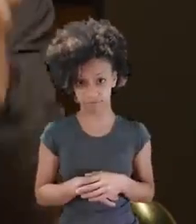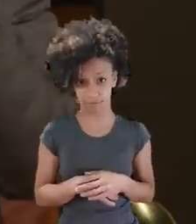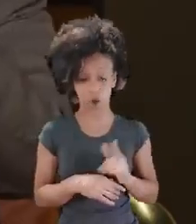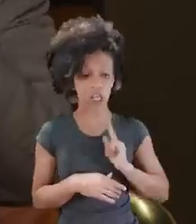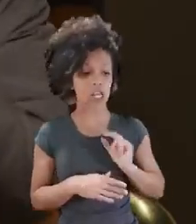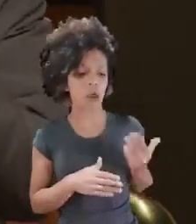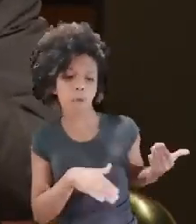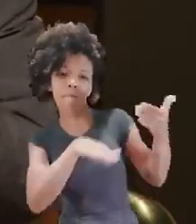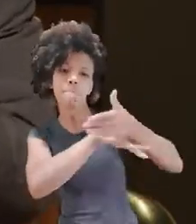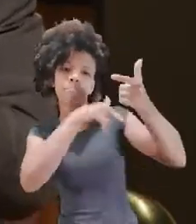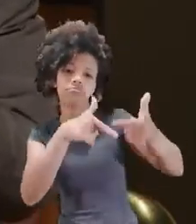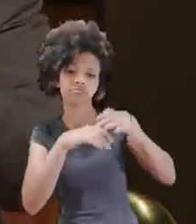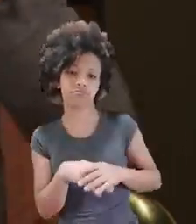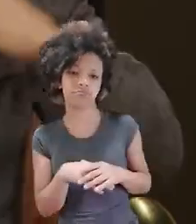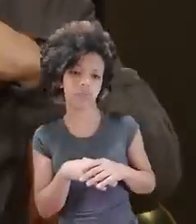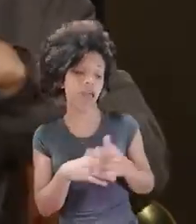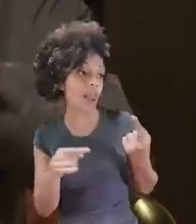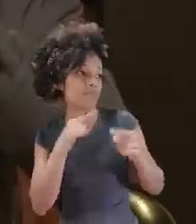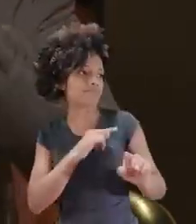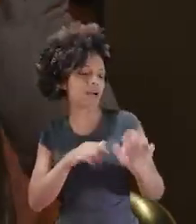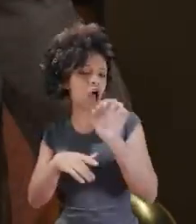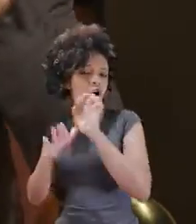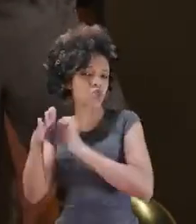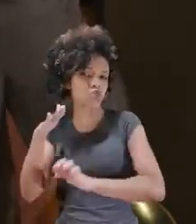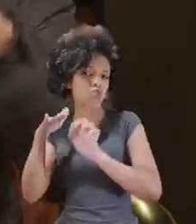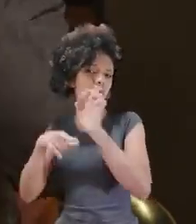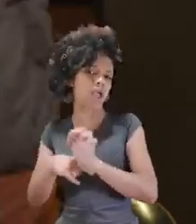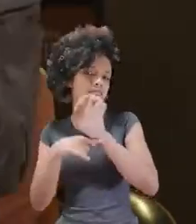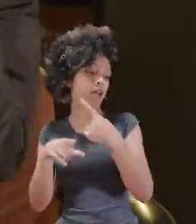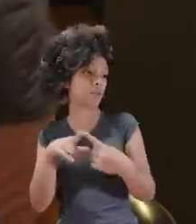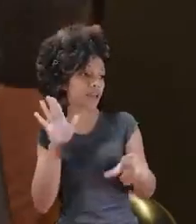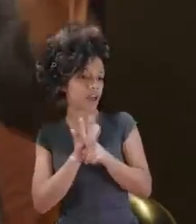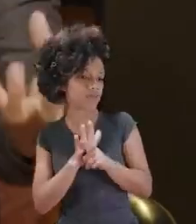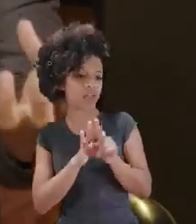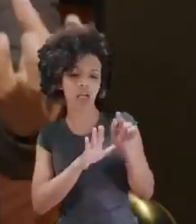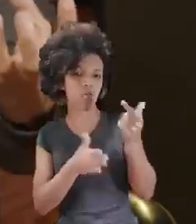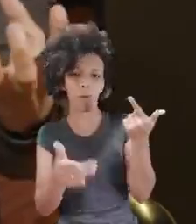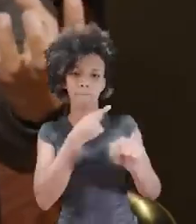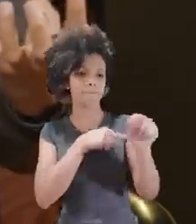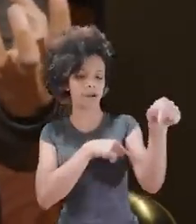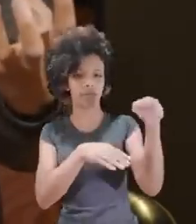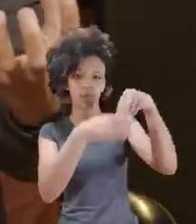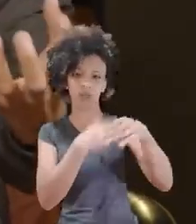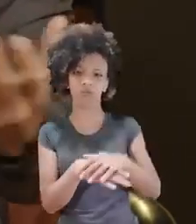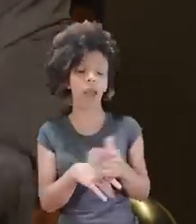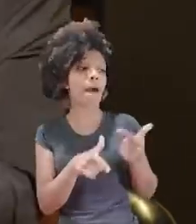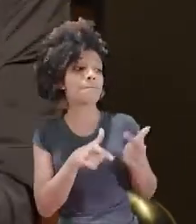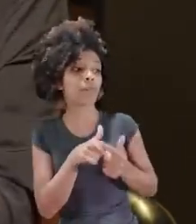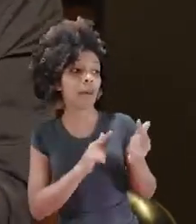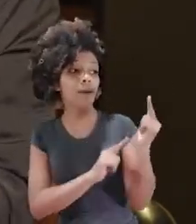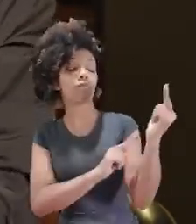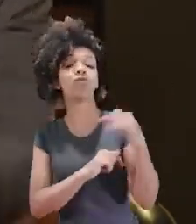partir do momento que o cara Ocupa um território ele é crime nos Estados porque ele tá tentando fazer com que as nossas Legião Barão lá então que tinha que resolver